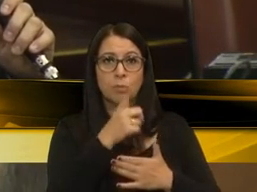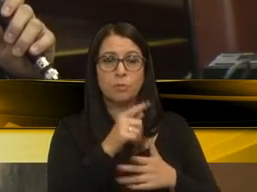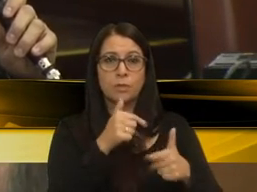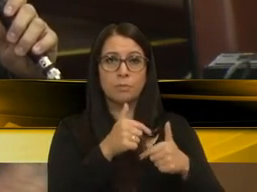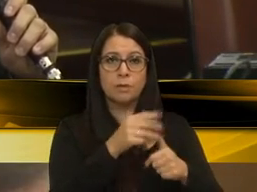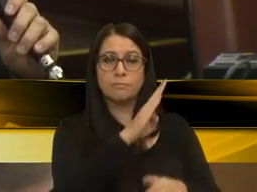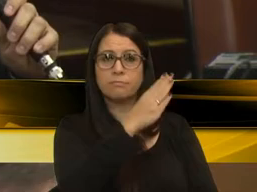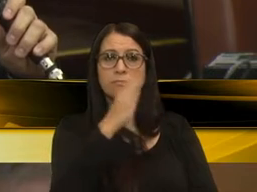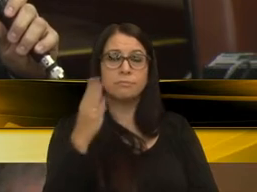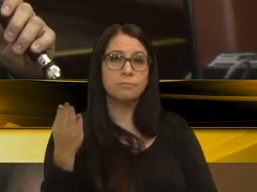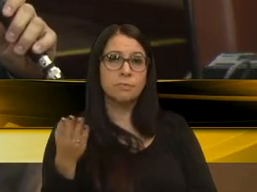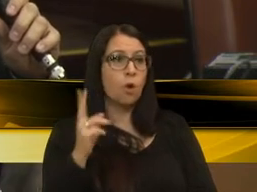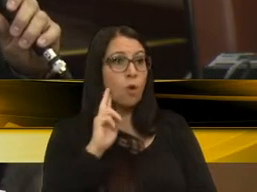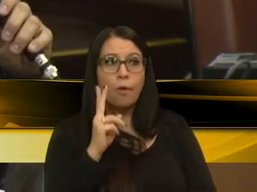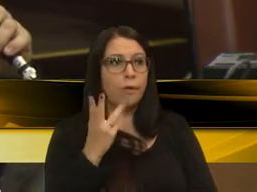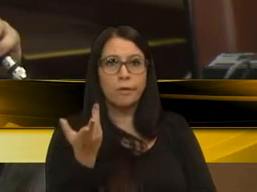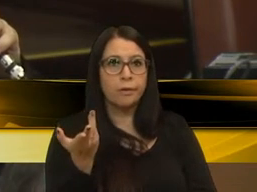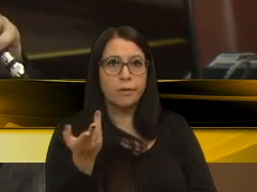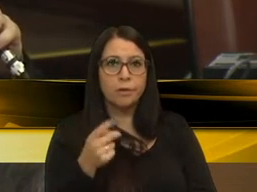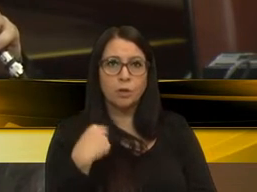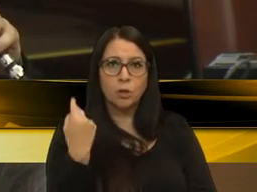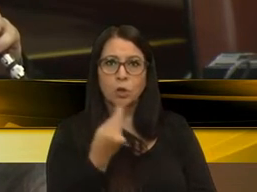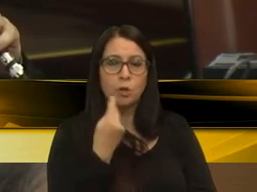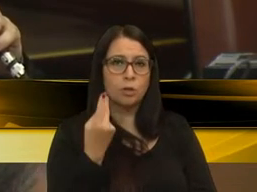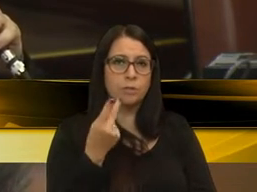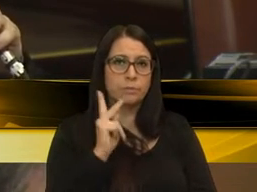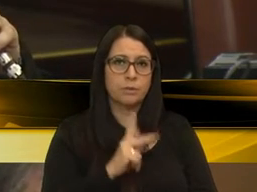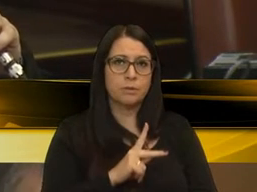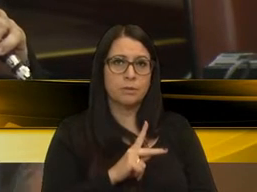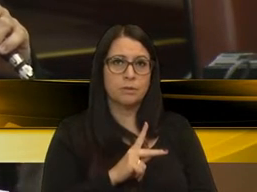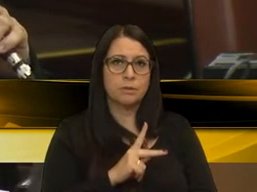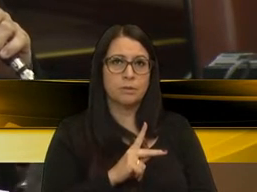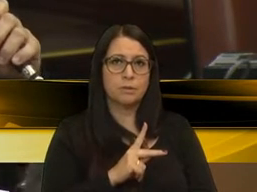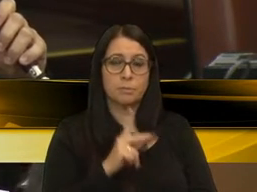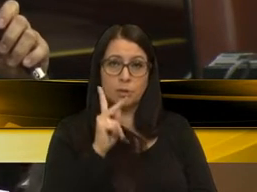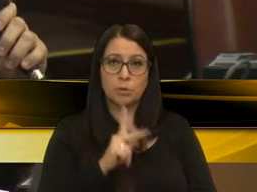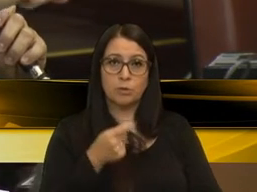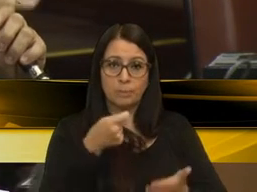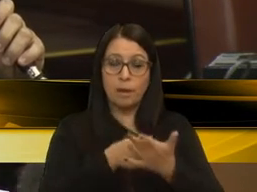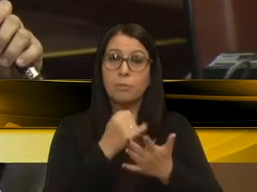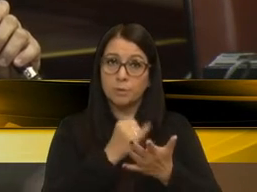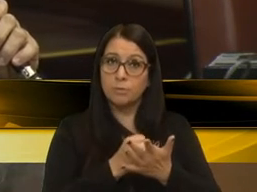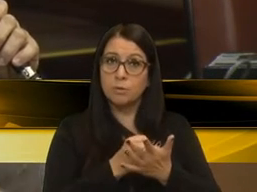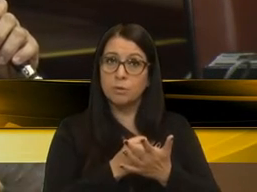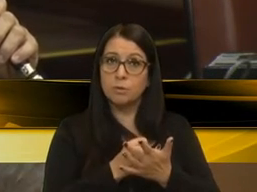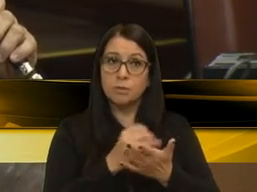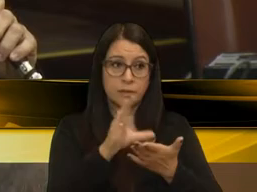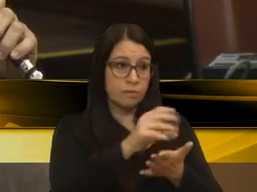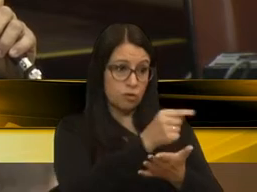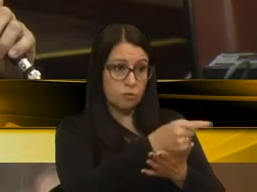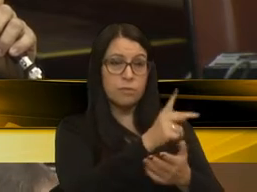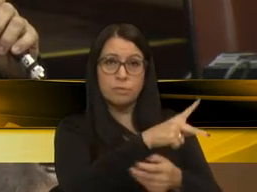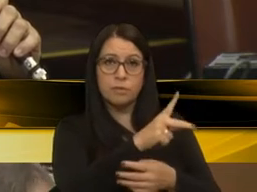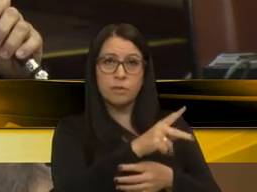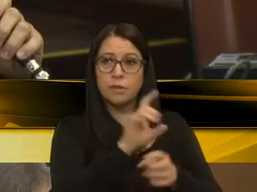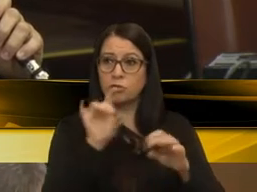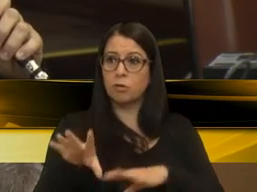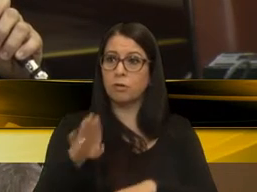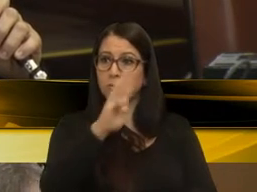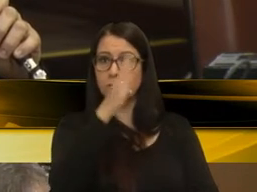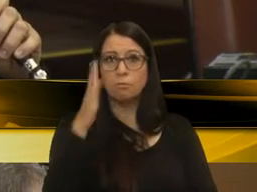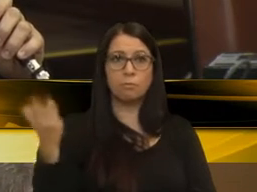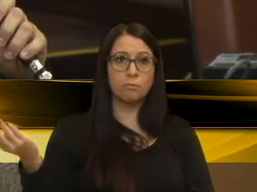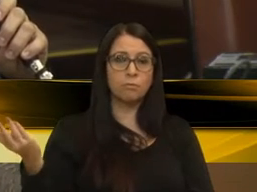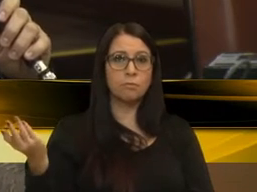na biblioteca. Olha o investimento que nós, munícipes de Caxias do Sul, investimos nessa professora e ela está lá jogada numa